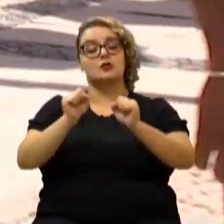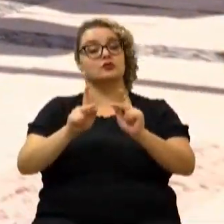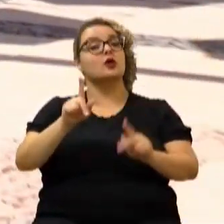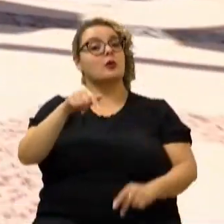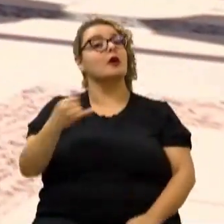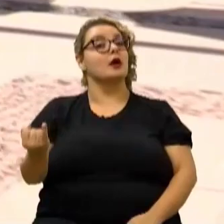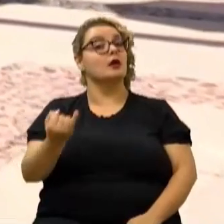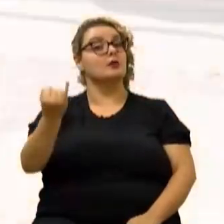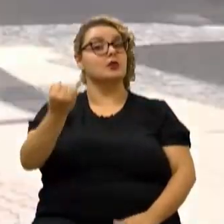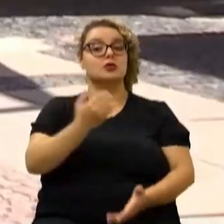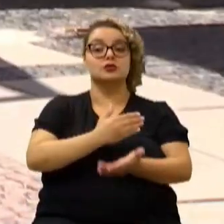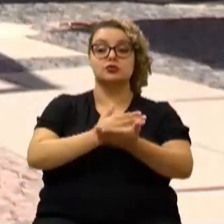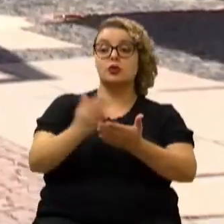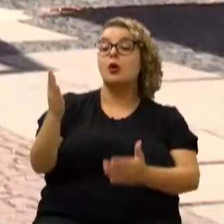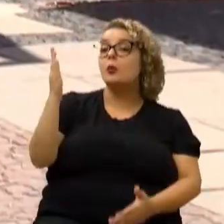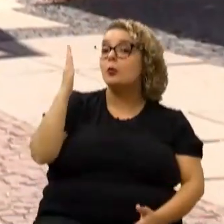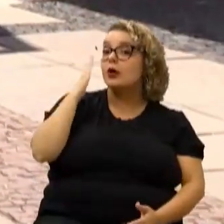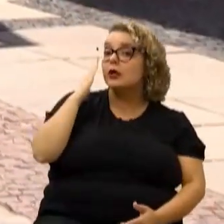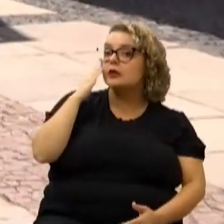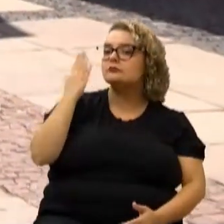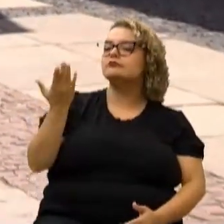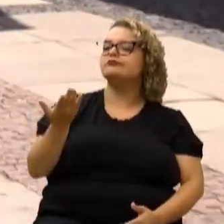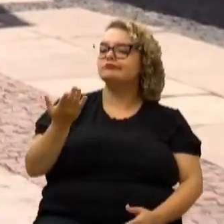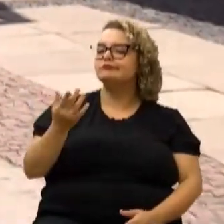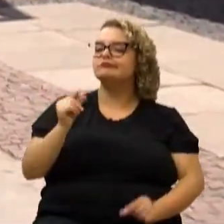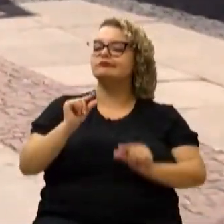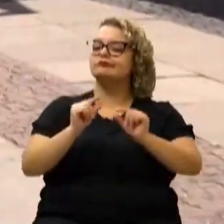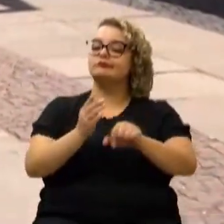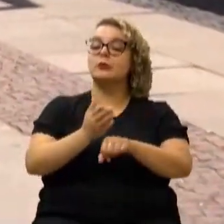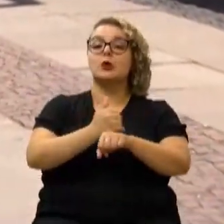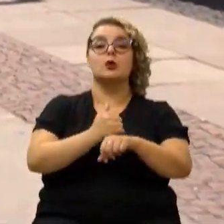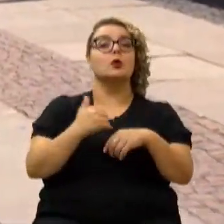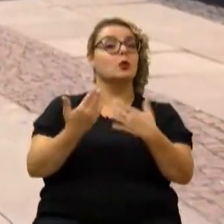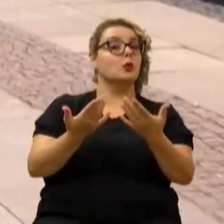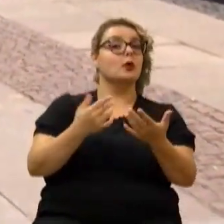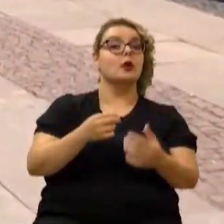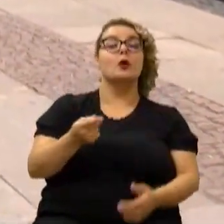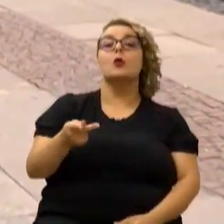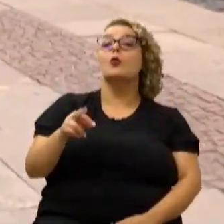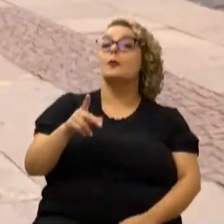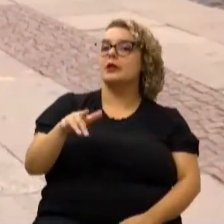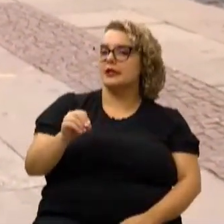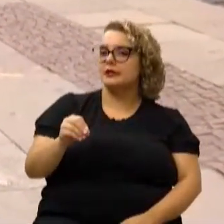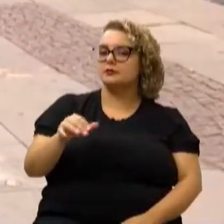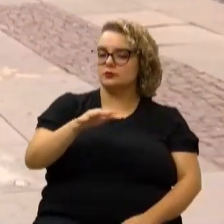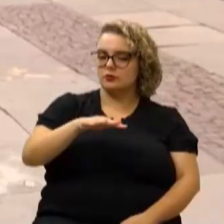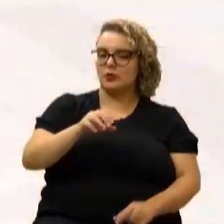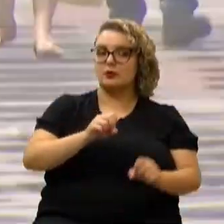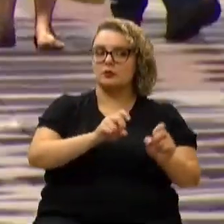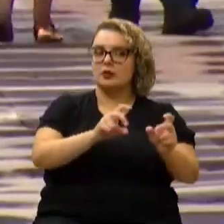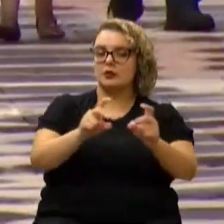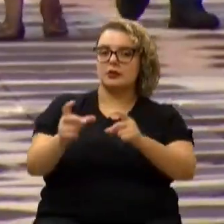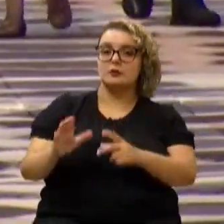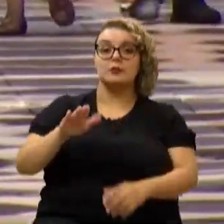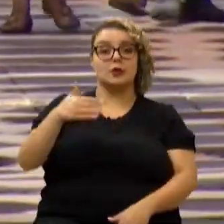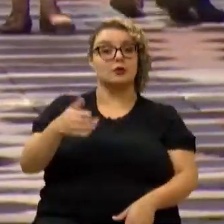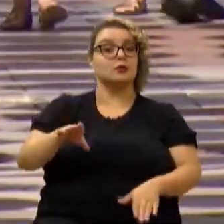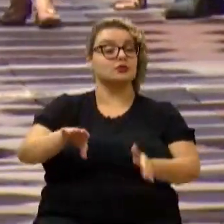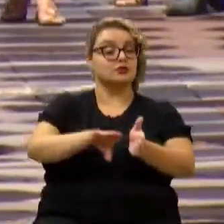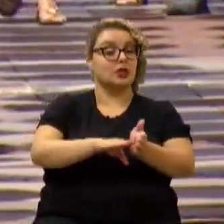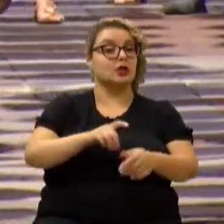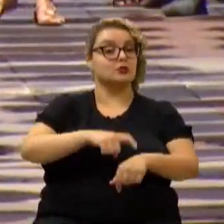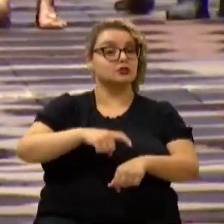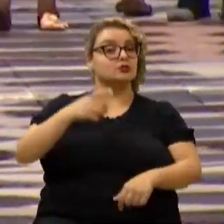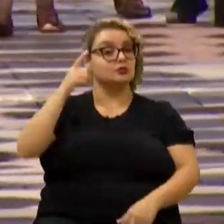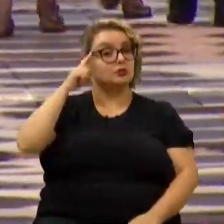alguns shoppings. É muito importante você começar a entender um tempinho antes quais são os preços que estão sendo negociados no mercado. Até